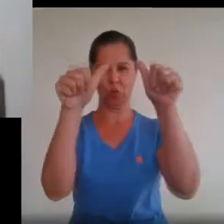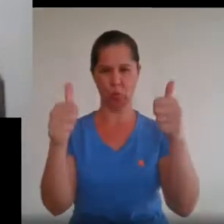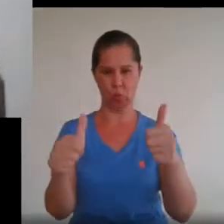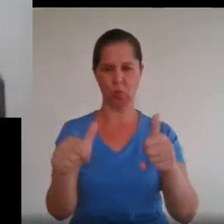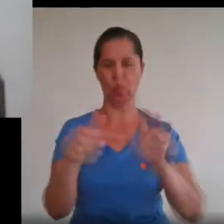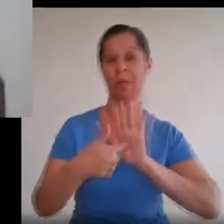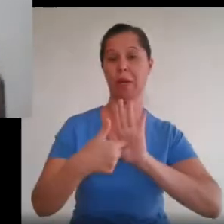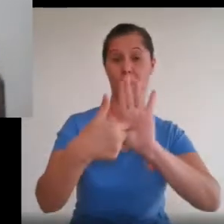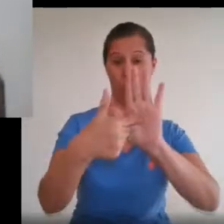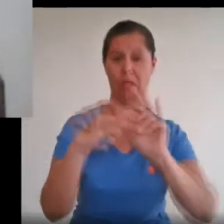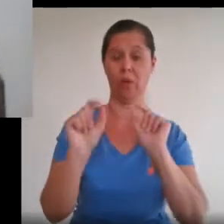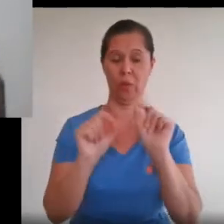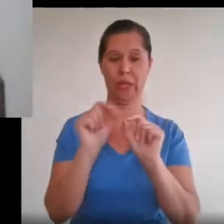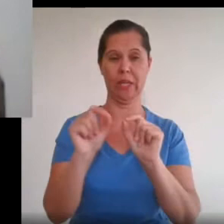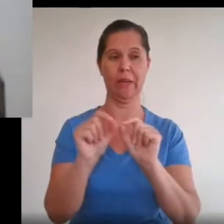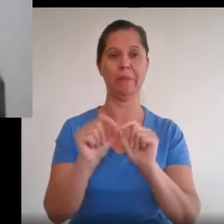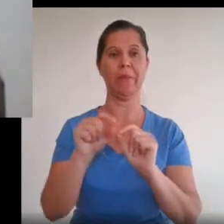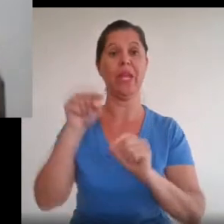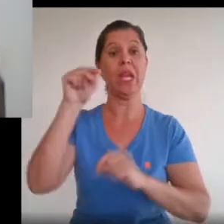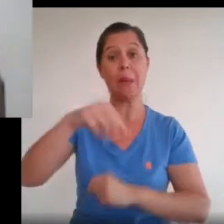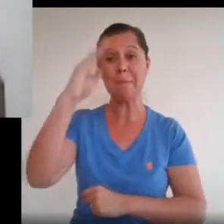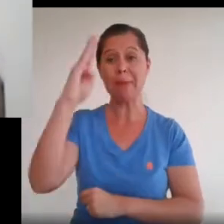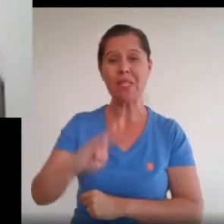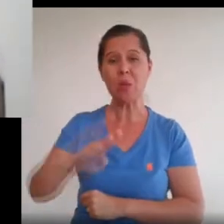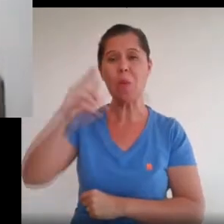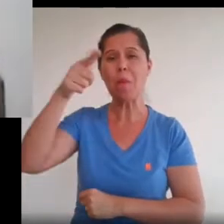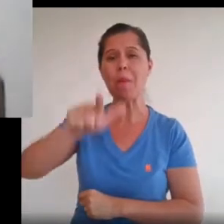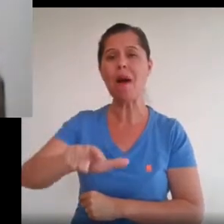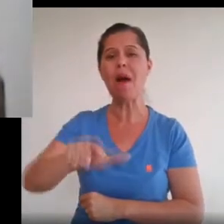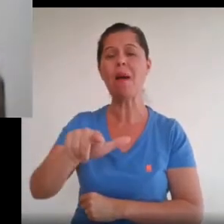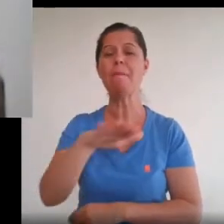aonde mais se morre mulheres